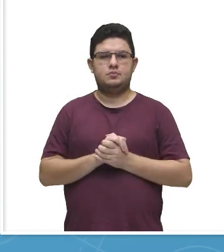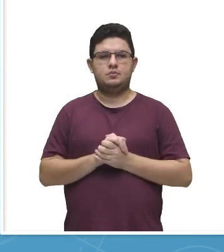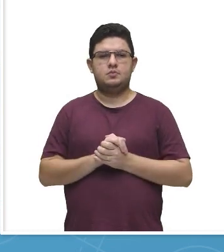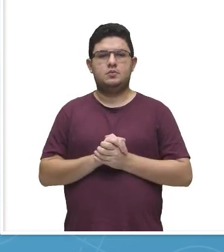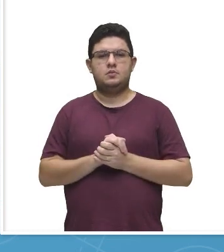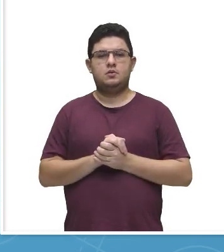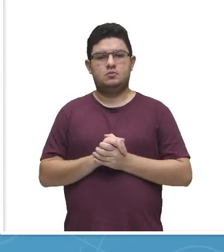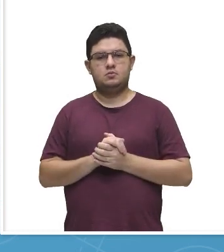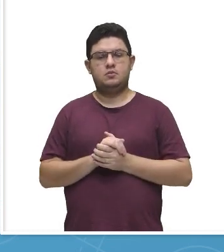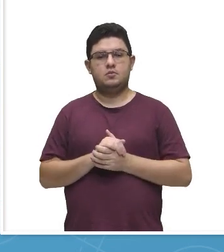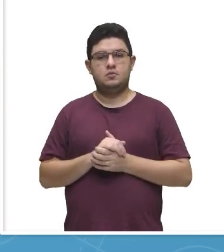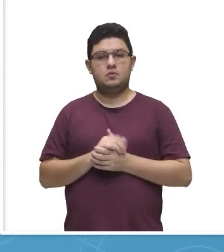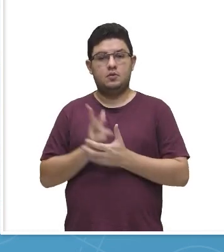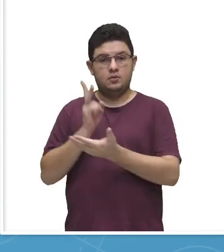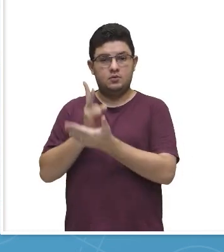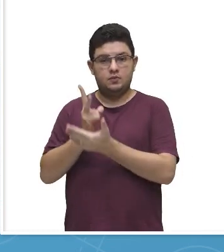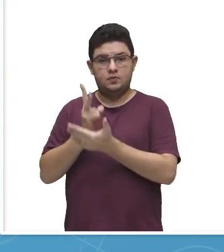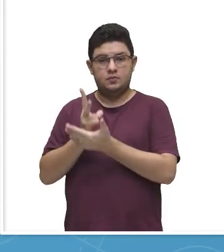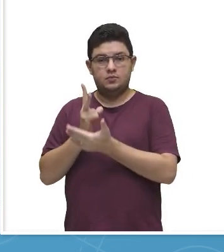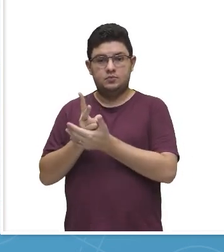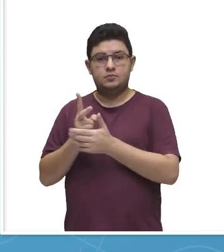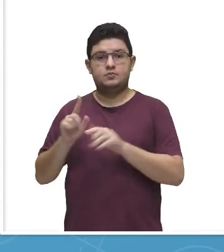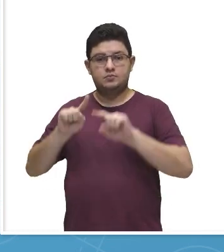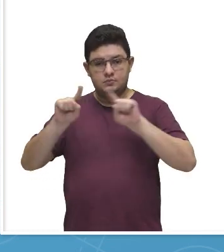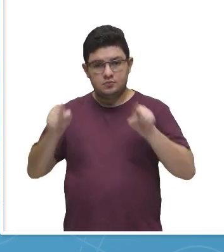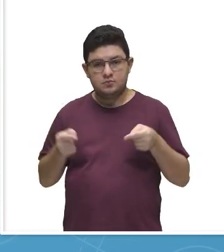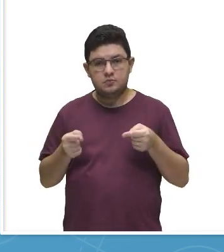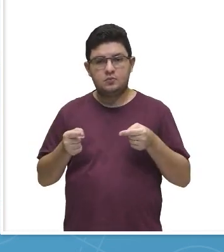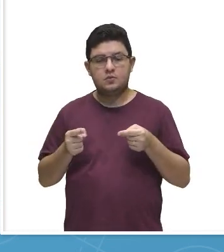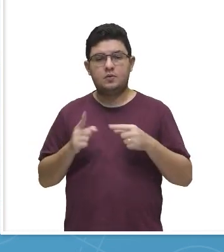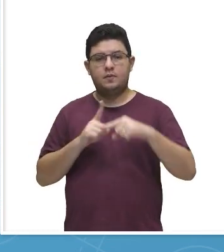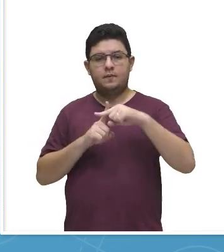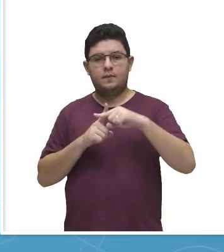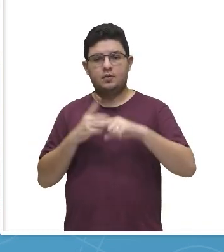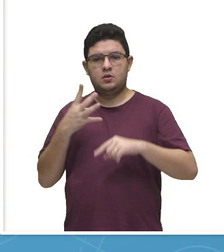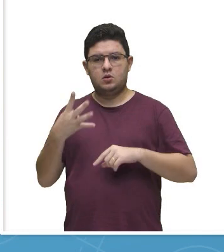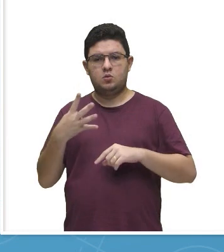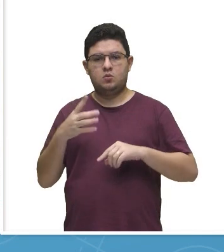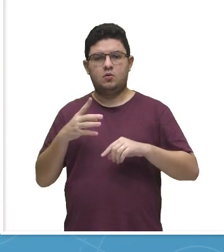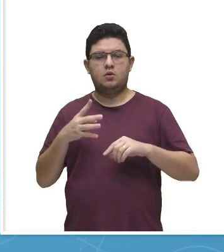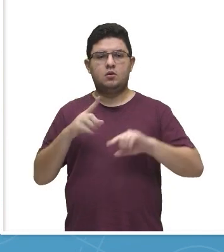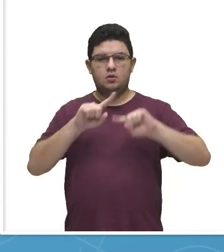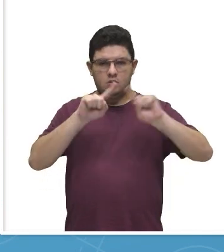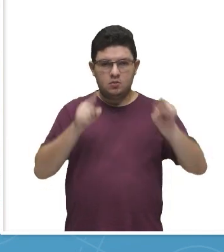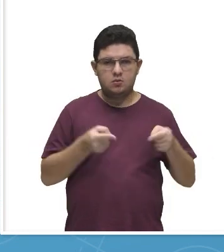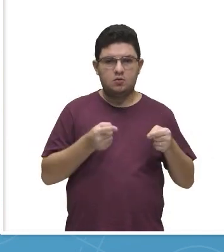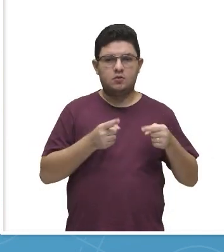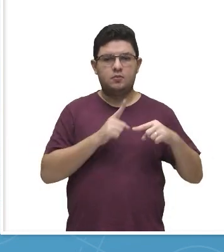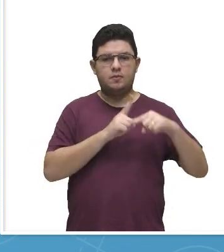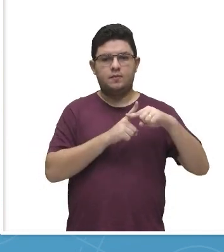4, que multiplica mais 4, que multiplica mais 4.